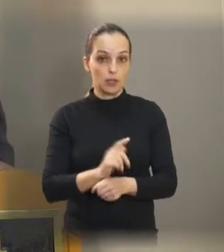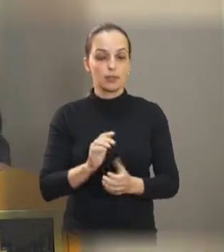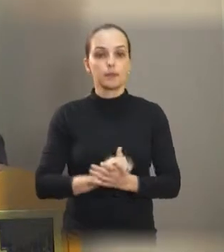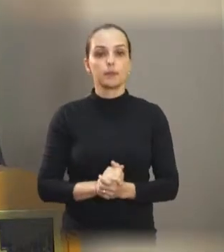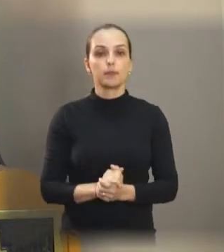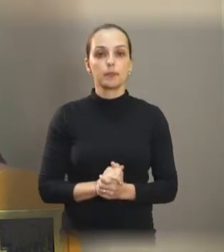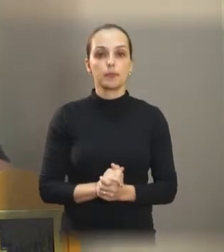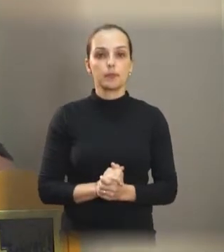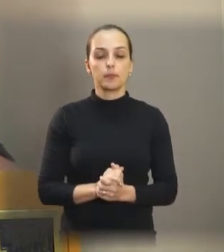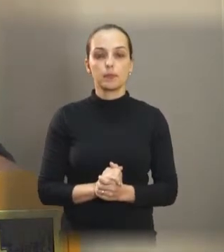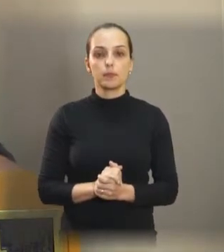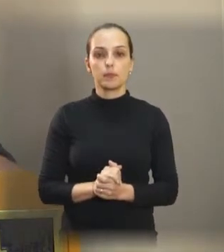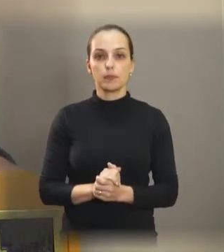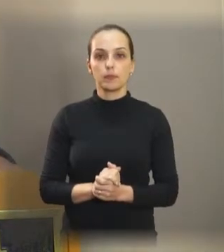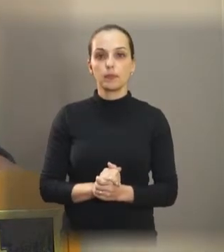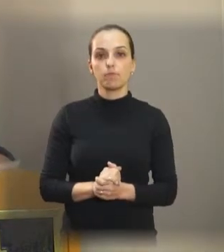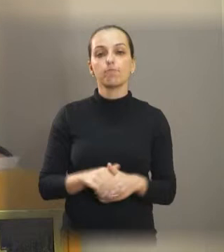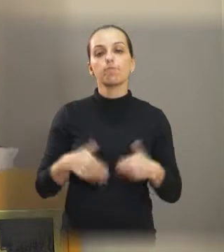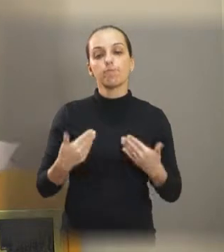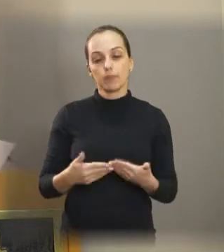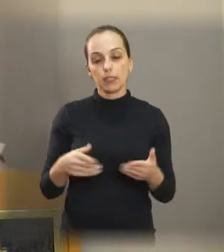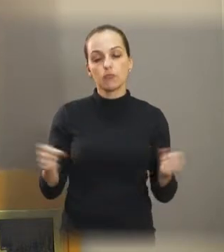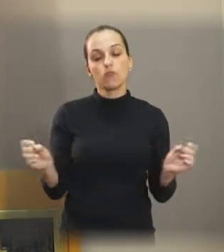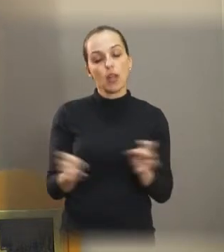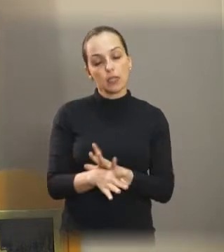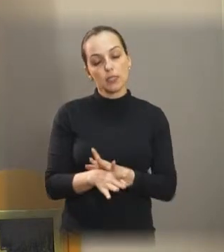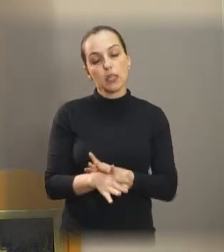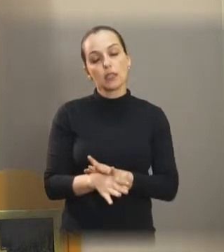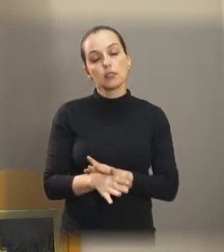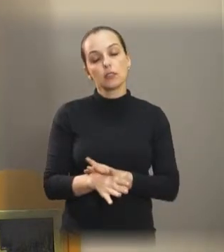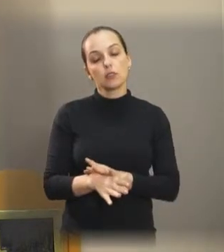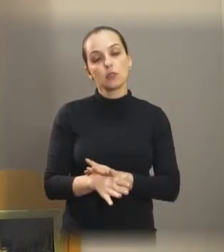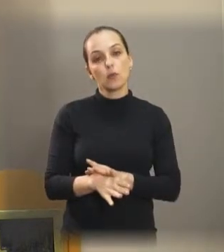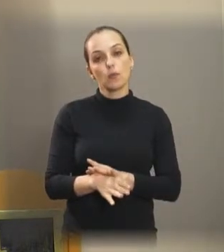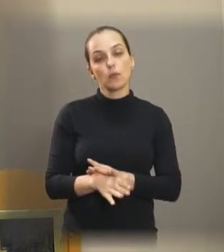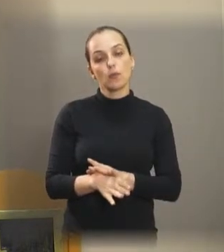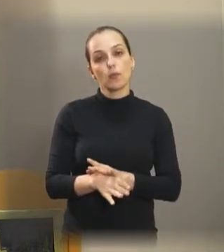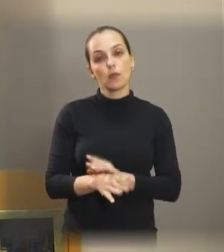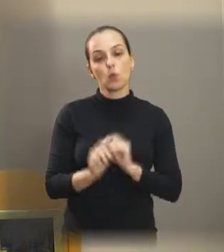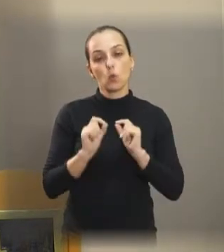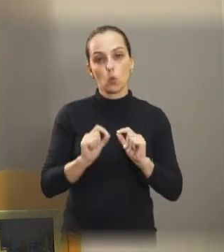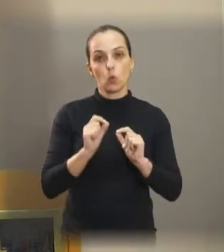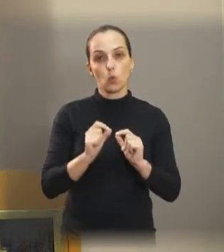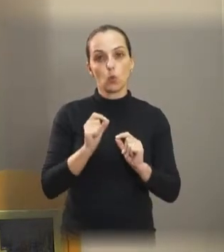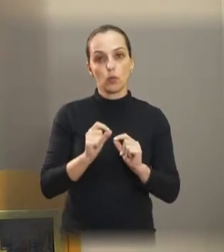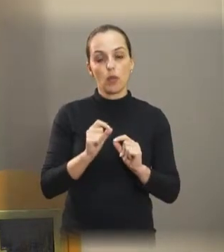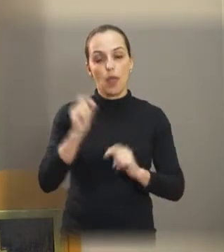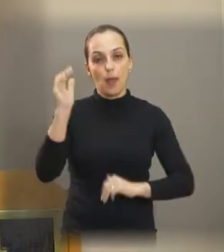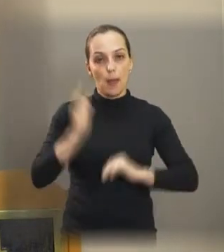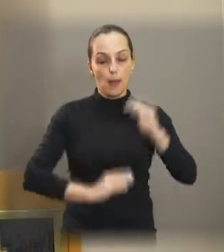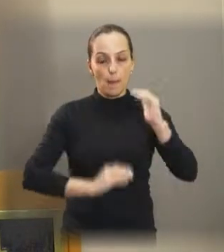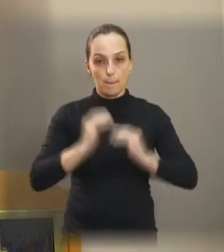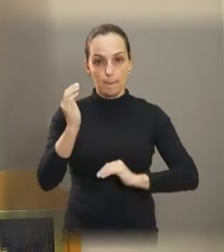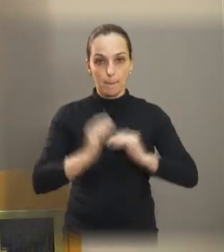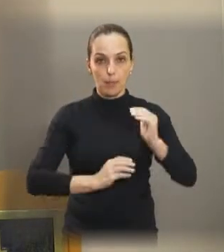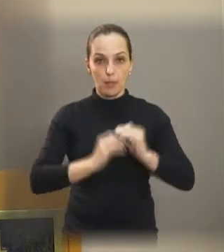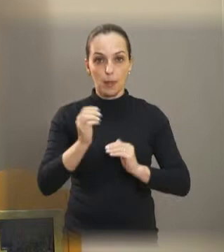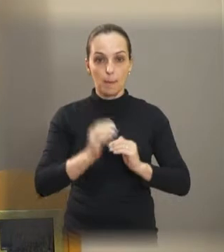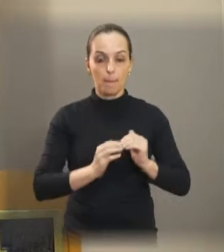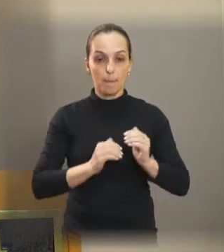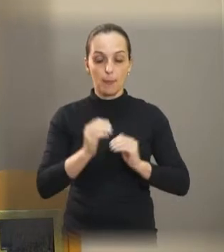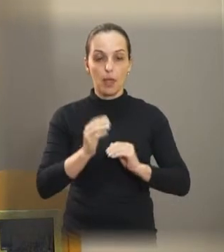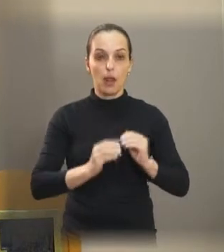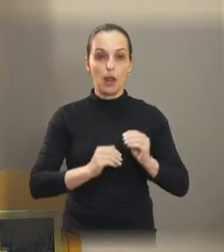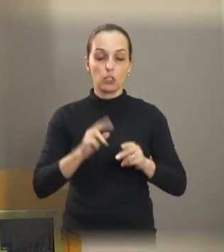prosseguir. Já finalizando a minha fala aqui, só quero concluir que ainda em relação às ações da Páscoa,